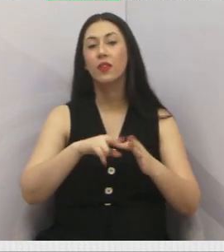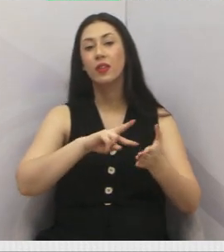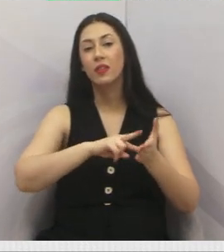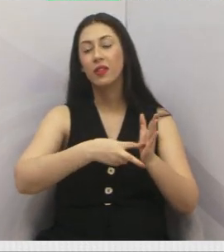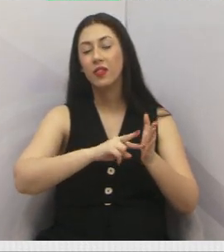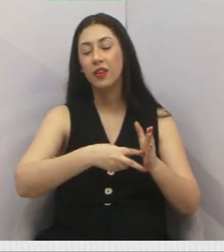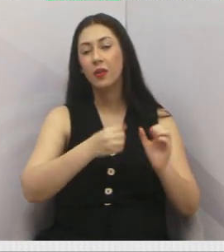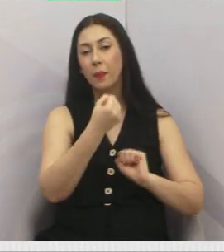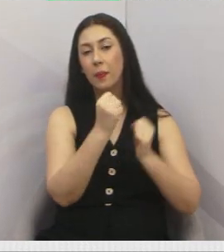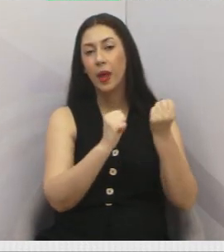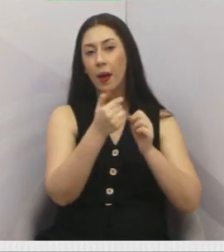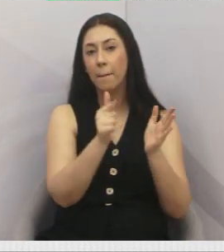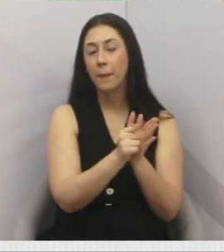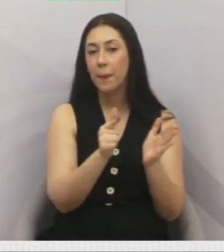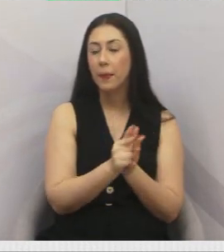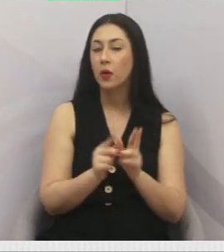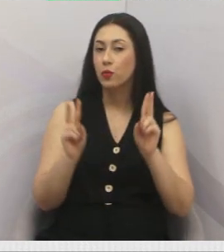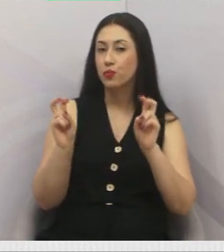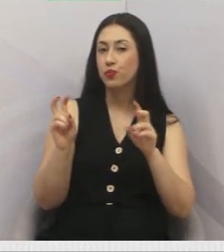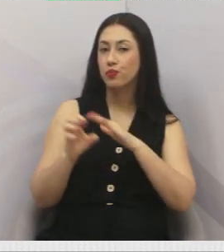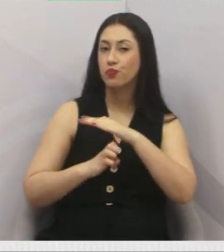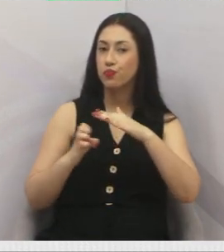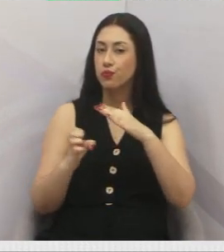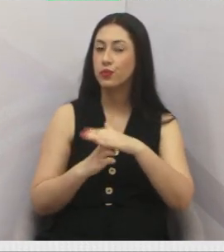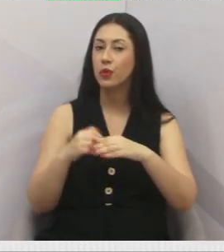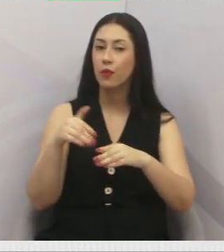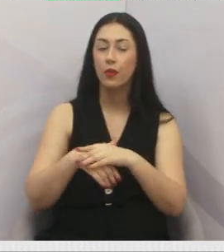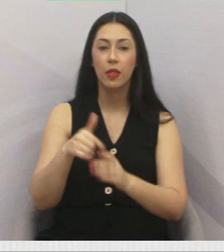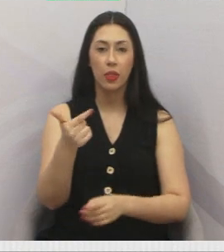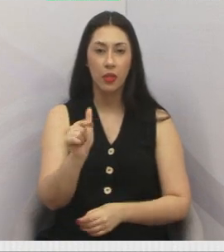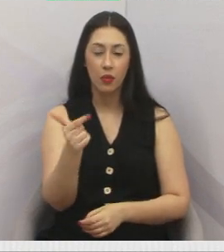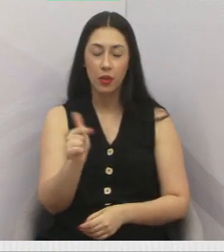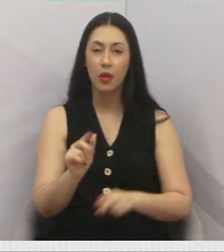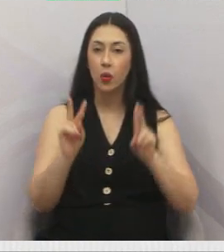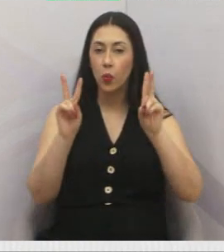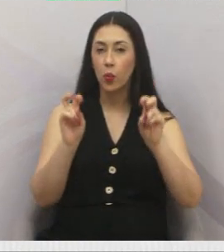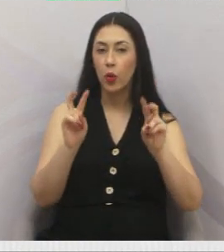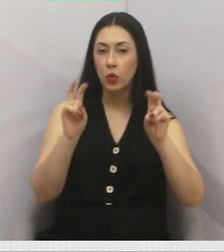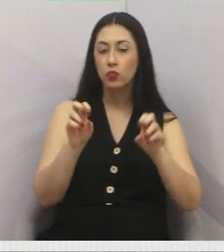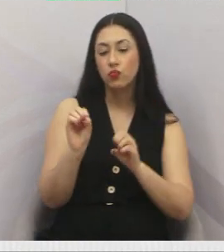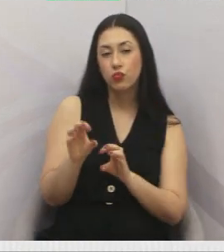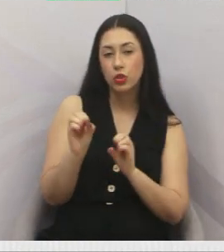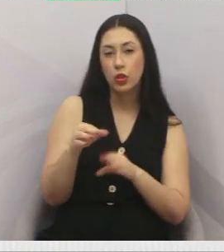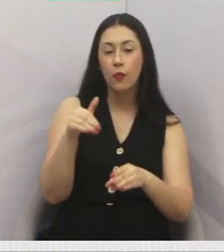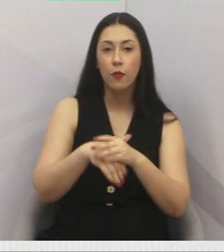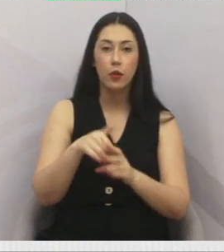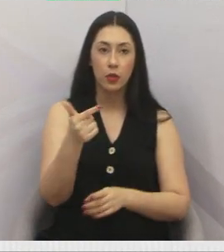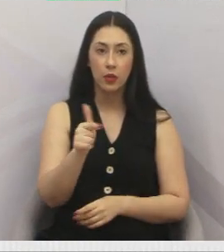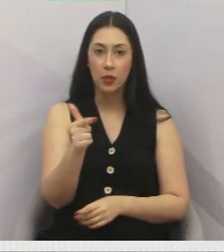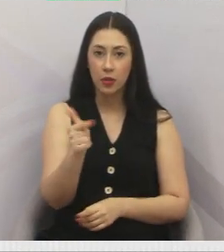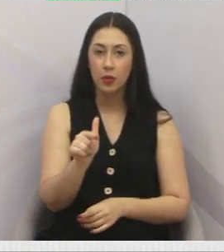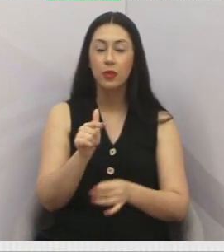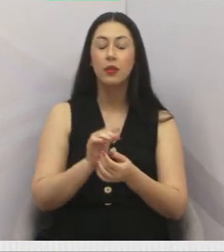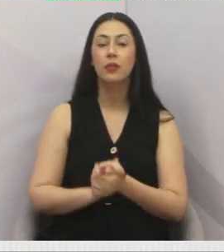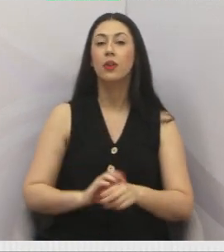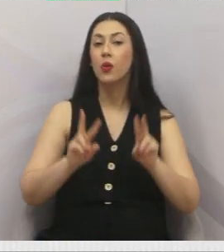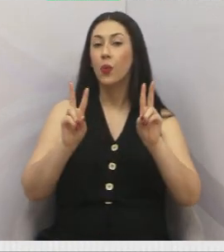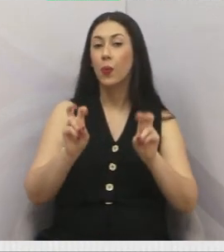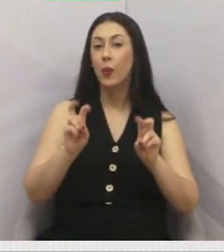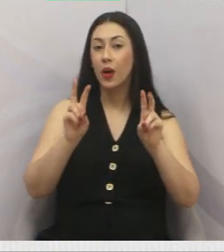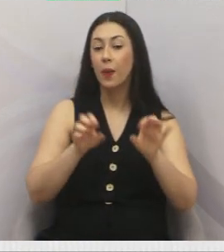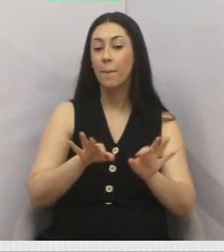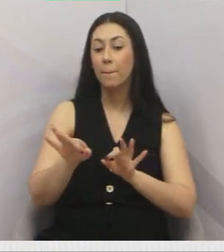Papeleiros. Segmento Empresas e Entidades Profissionais, voto em branco. Segmento Entidades Acadêmicas, voto em branco.